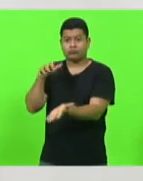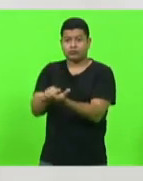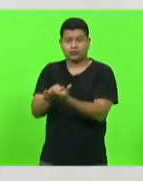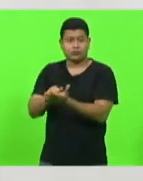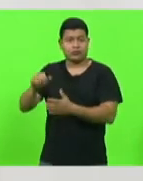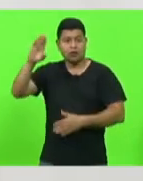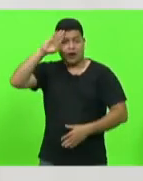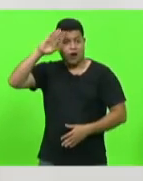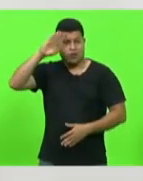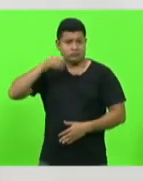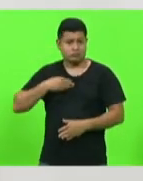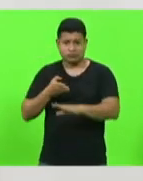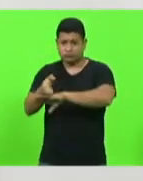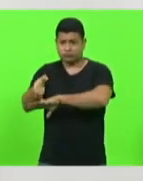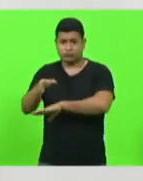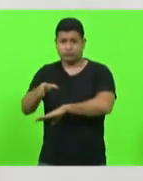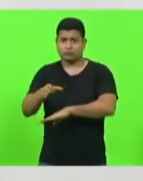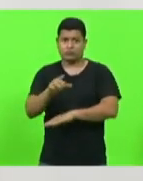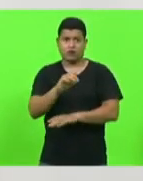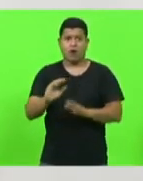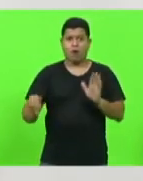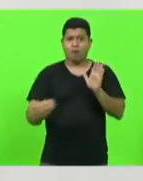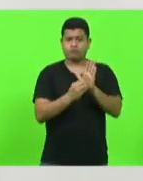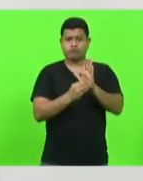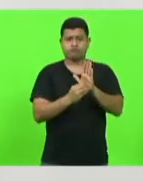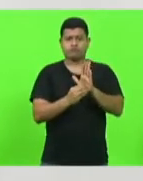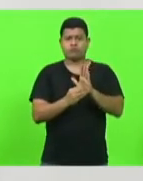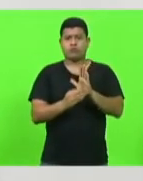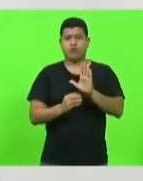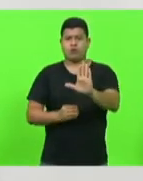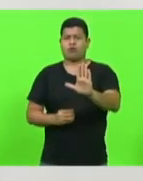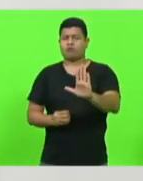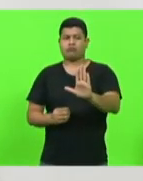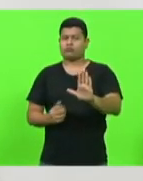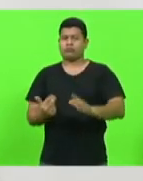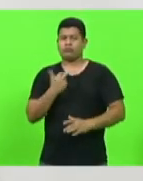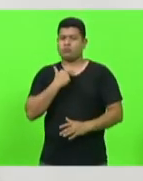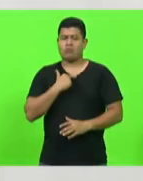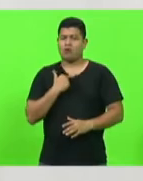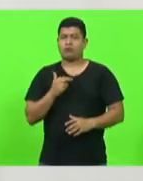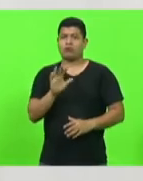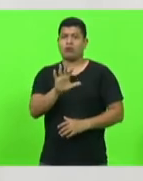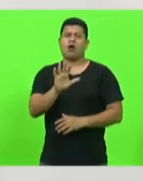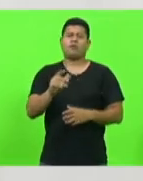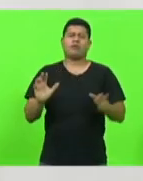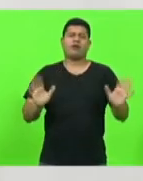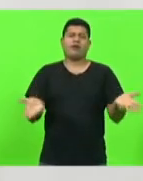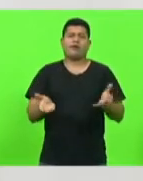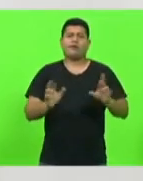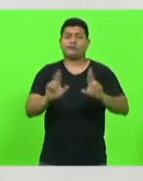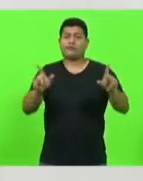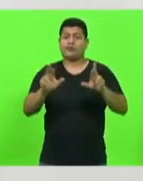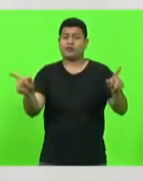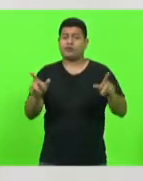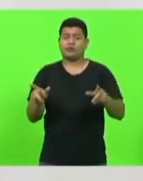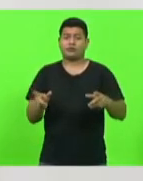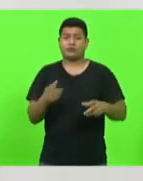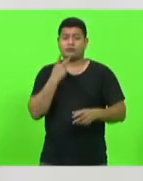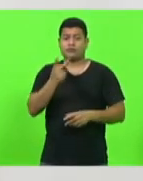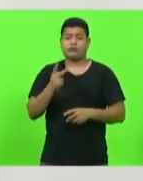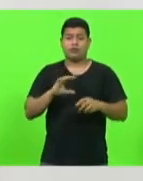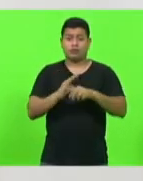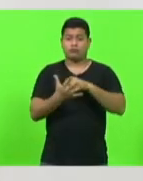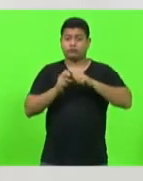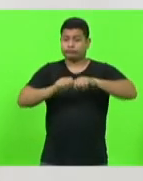não circula. Não, Felipe, é diferente. Estamos falando de uma pandemia. Estamos falando de salvar vidas, do sucesso